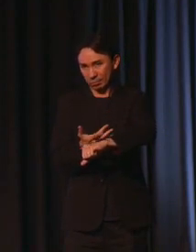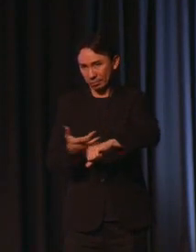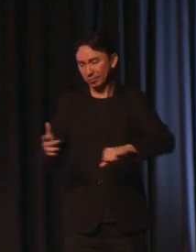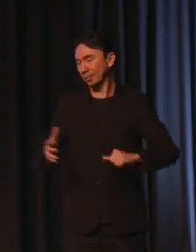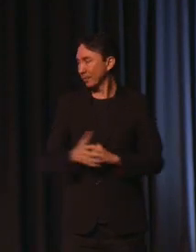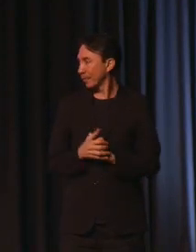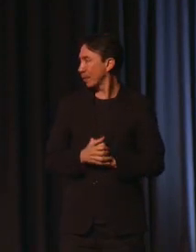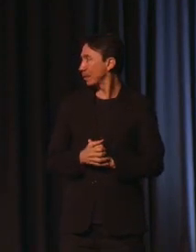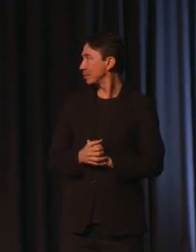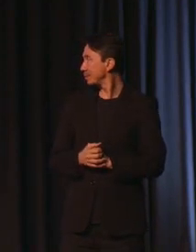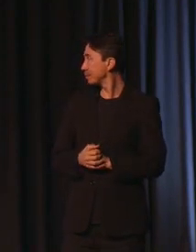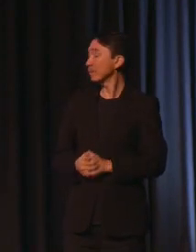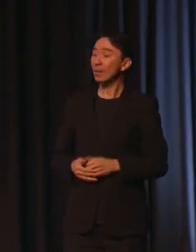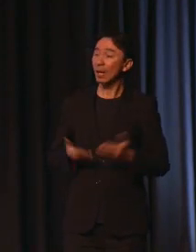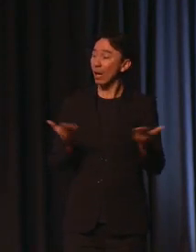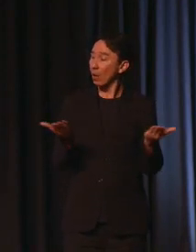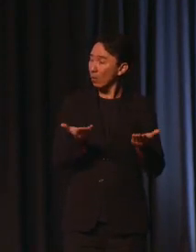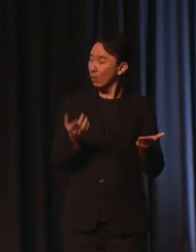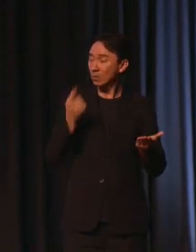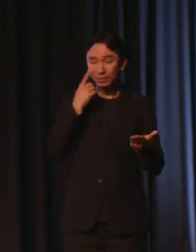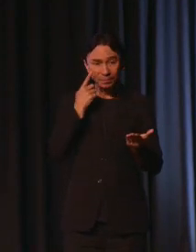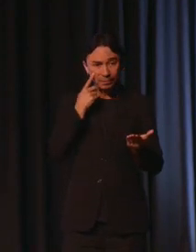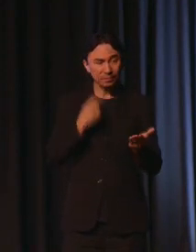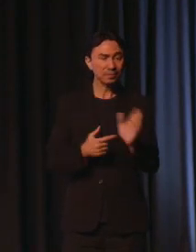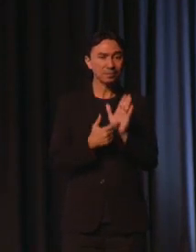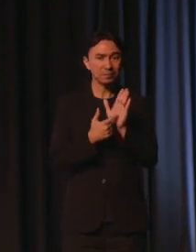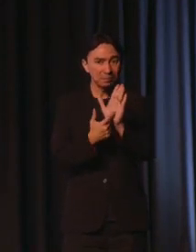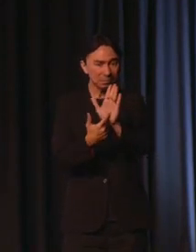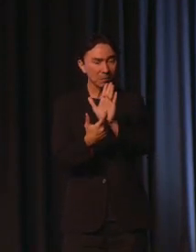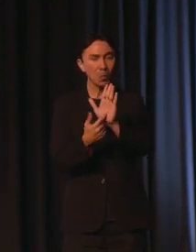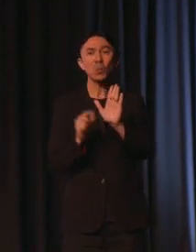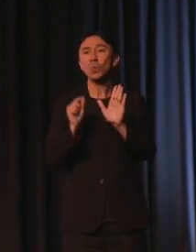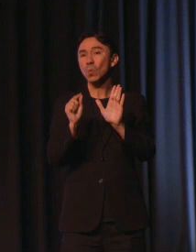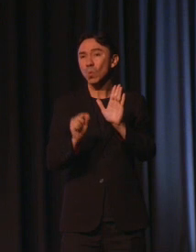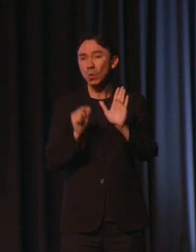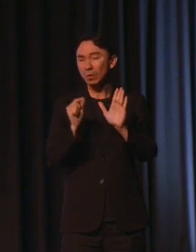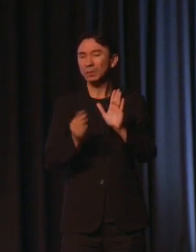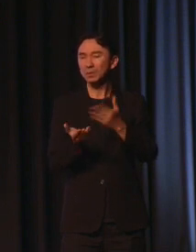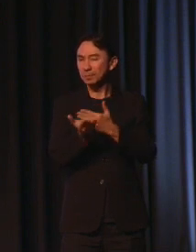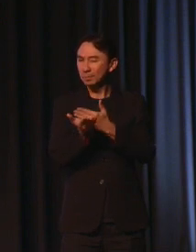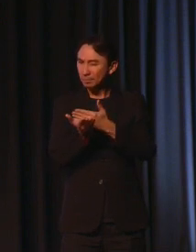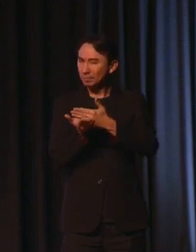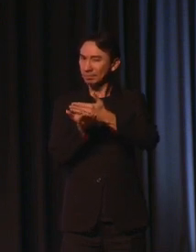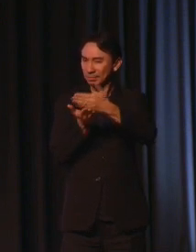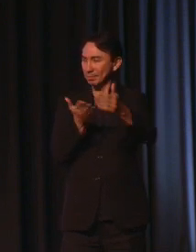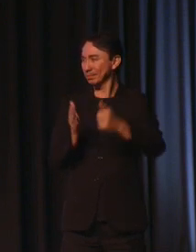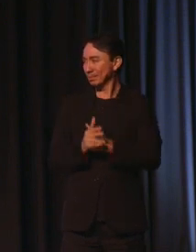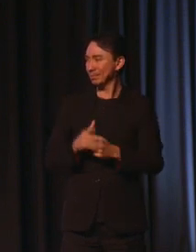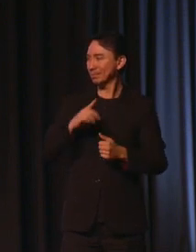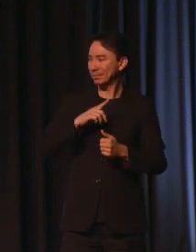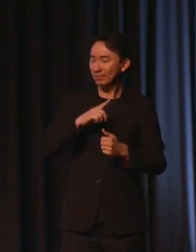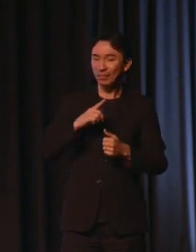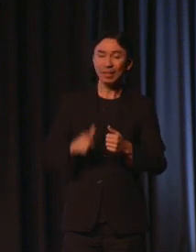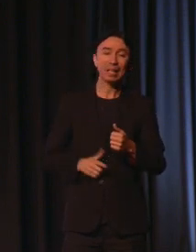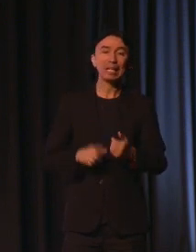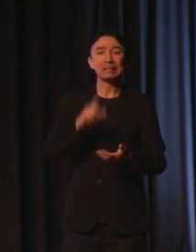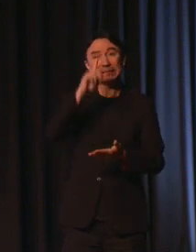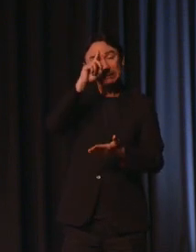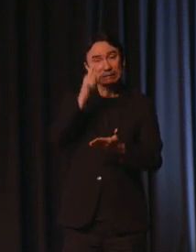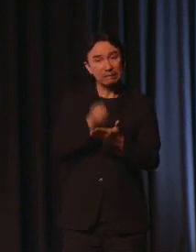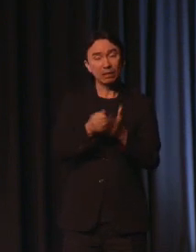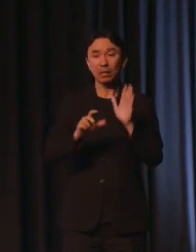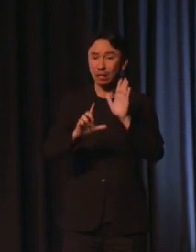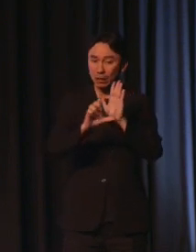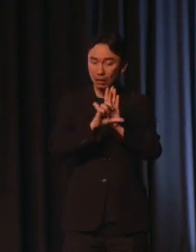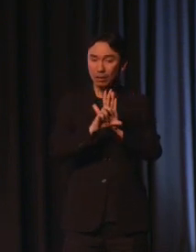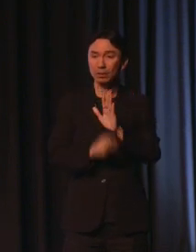Aqui eu trouxe um pouco só para a gente adentrar aí no que a gente vai falar, o decreto 3990 de 2001, o